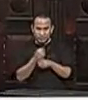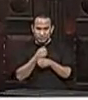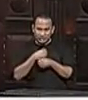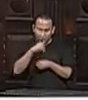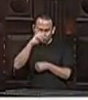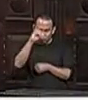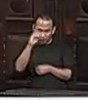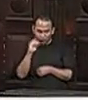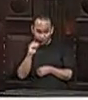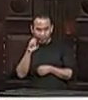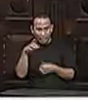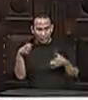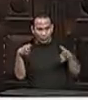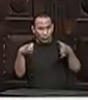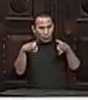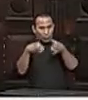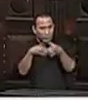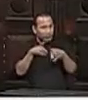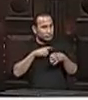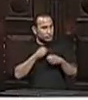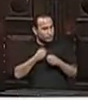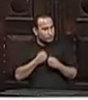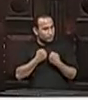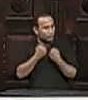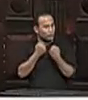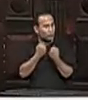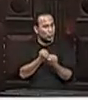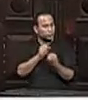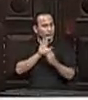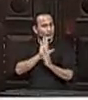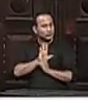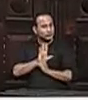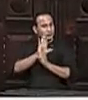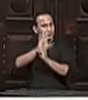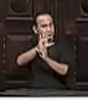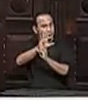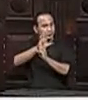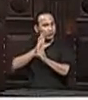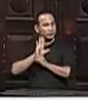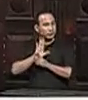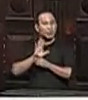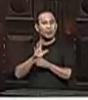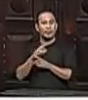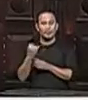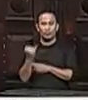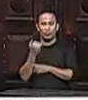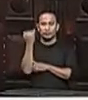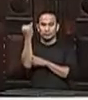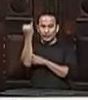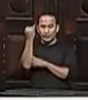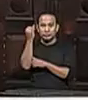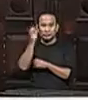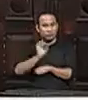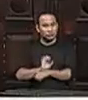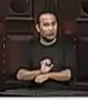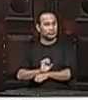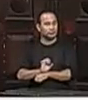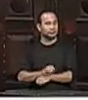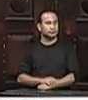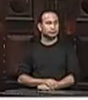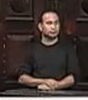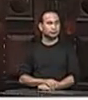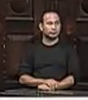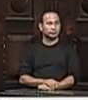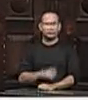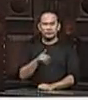um clube que tinha uma força e representava uma região fundamental da capital do estado. E